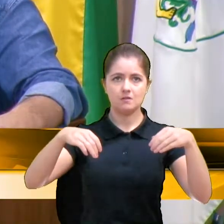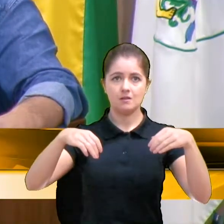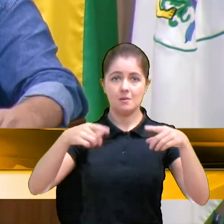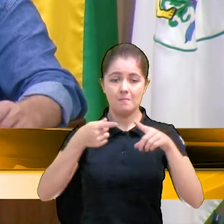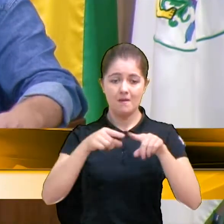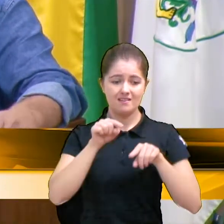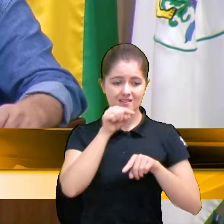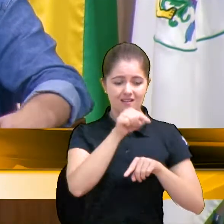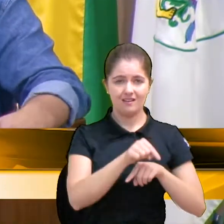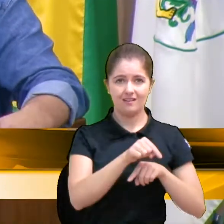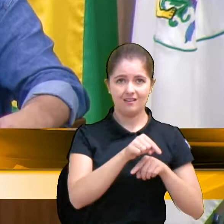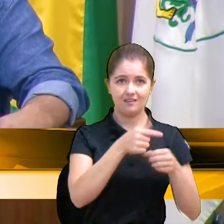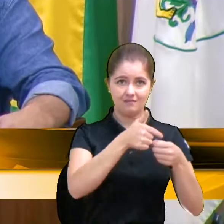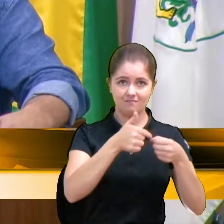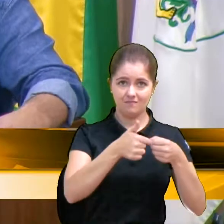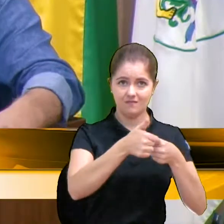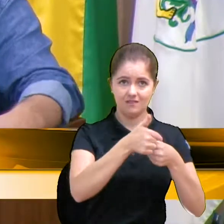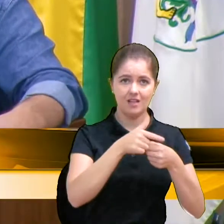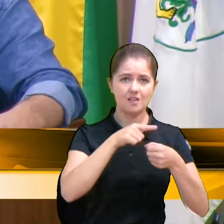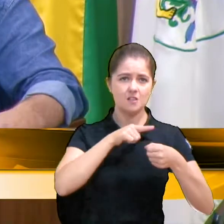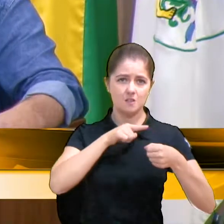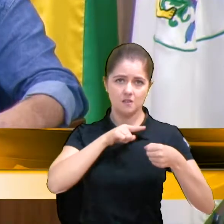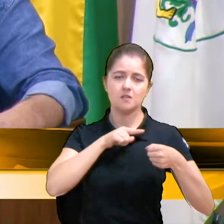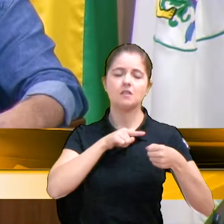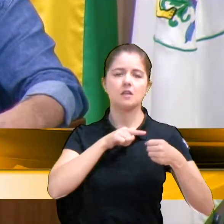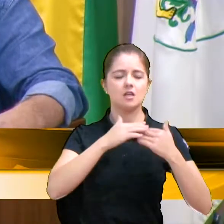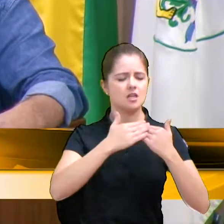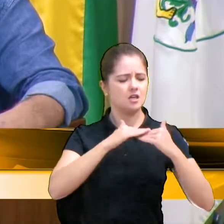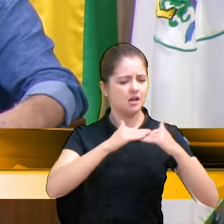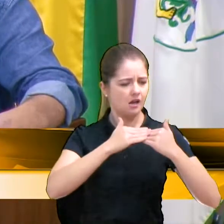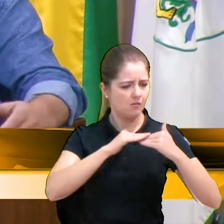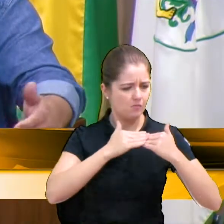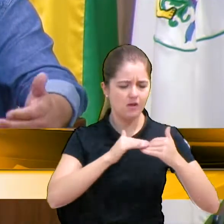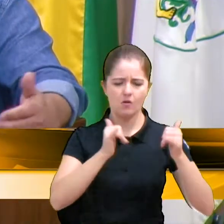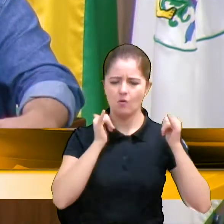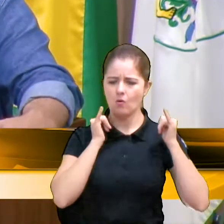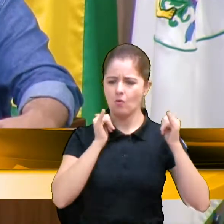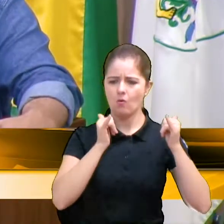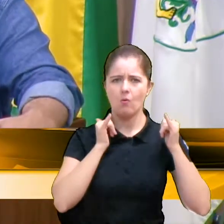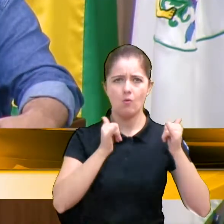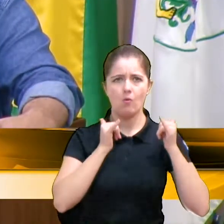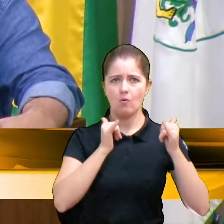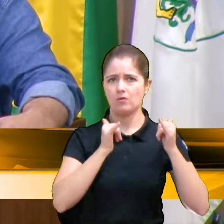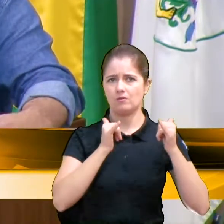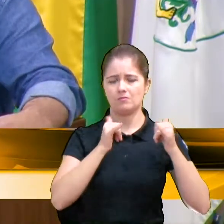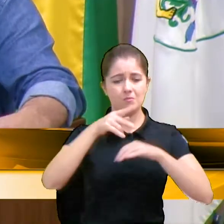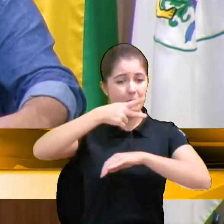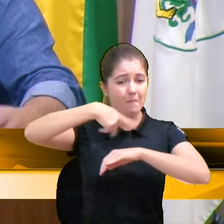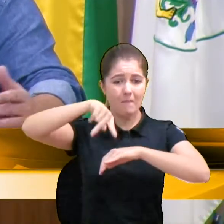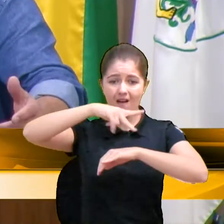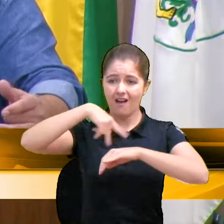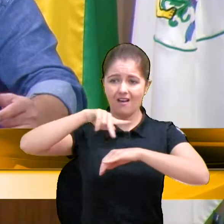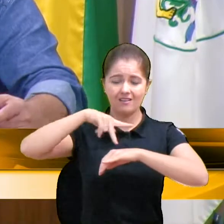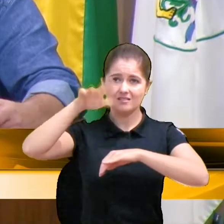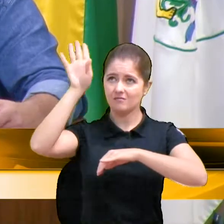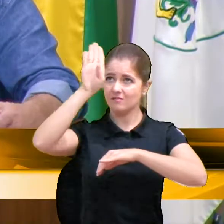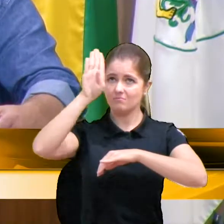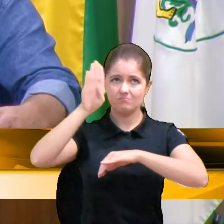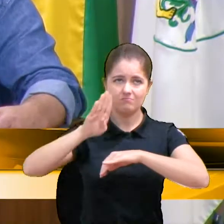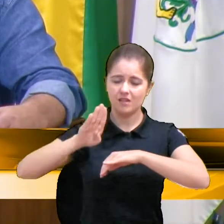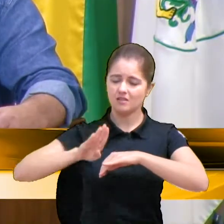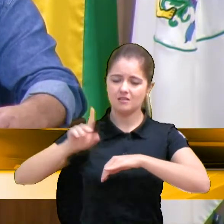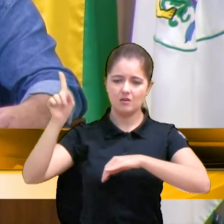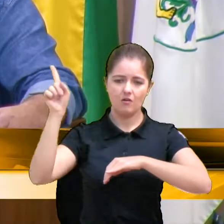perímetro urbano, nós temos ali carretas, caminhões, ônibus que passam de todo o país, vêm de todo o país pela